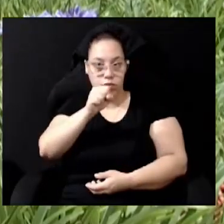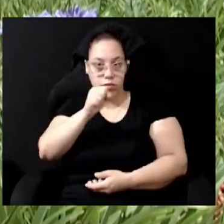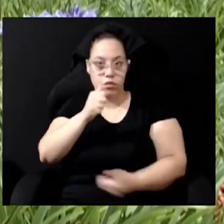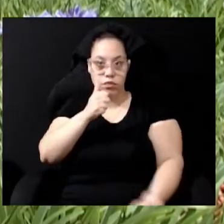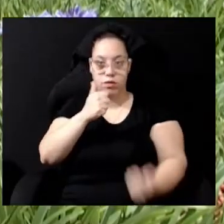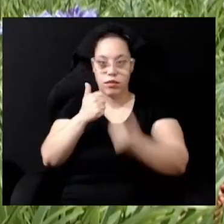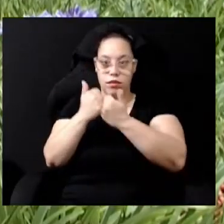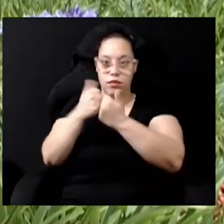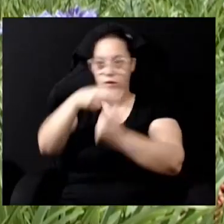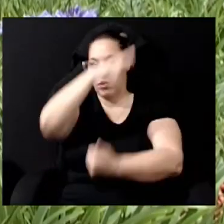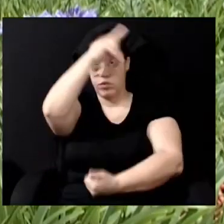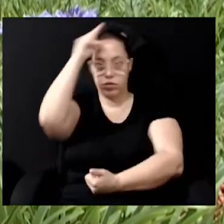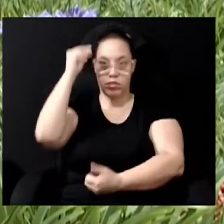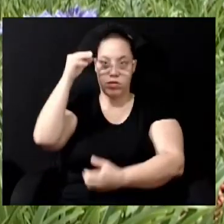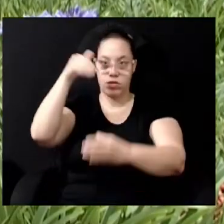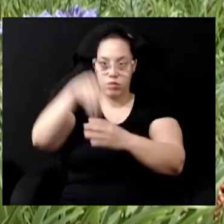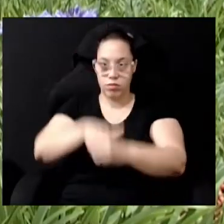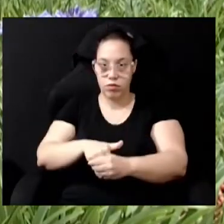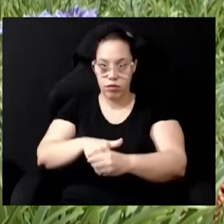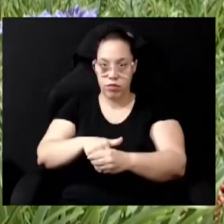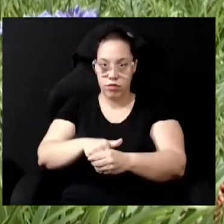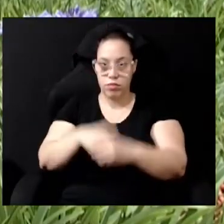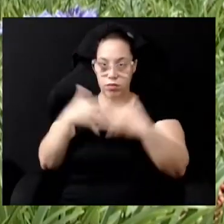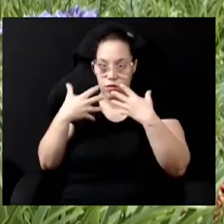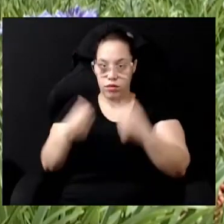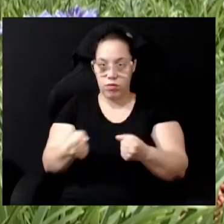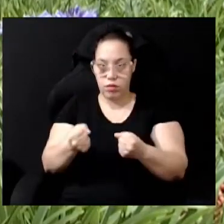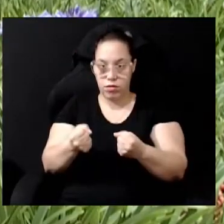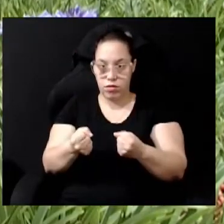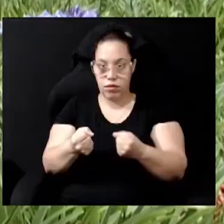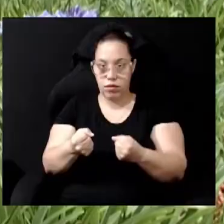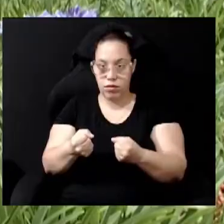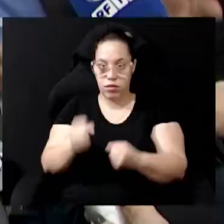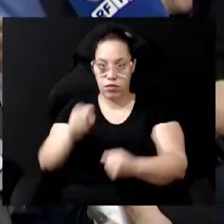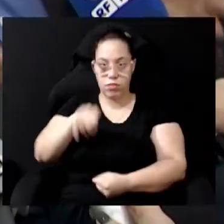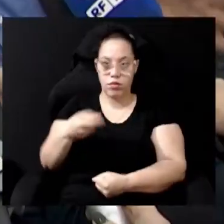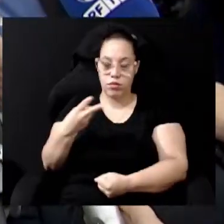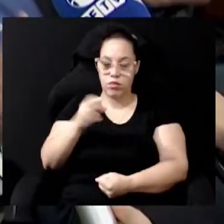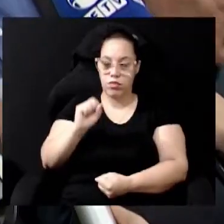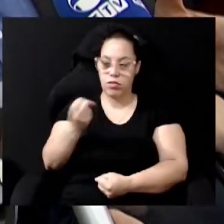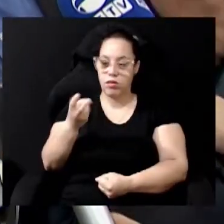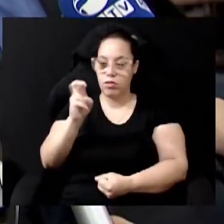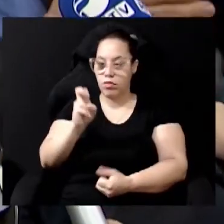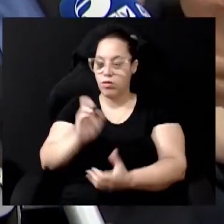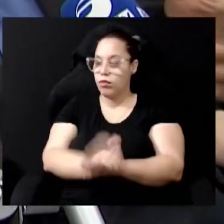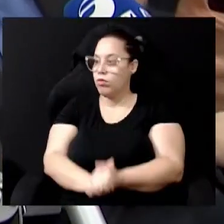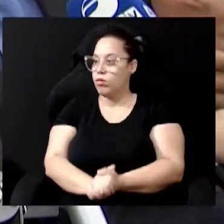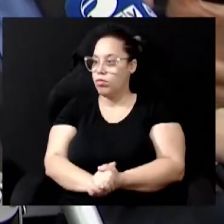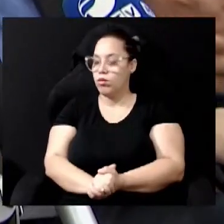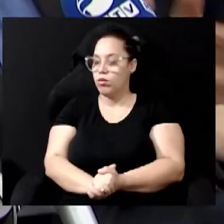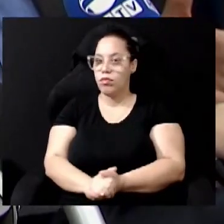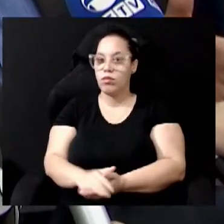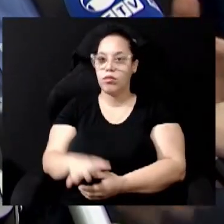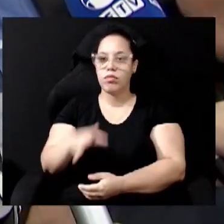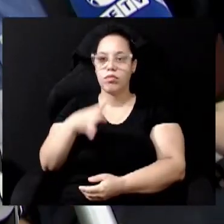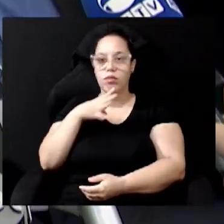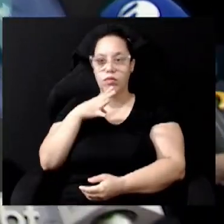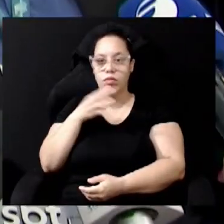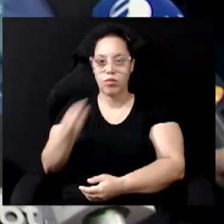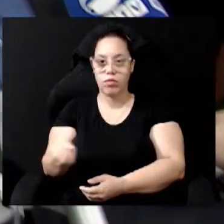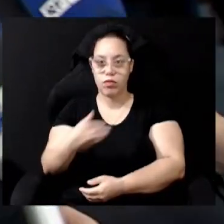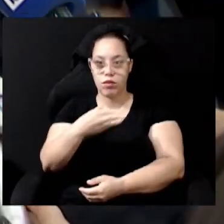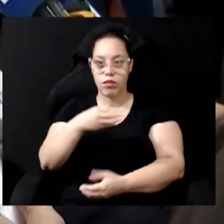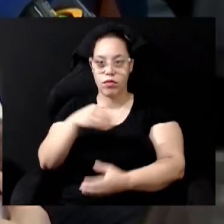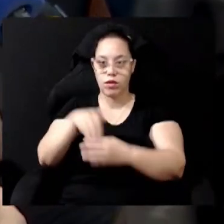prefeitos eleitos que devem assumir a gestão em janeiro de 2025. Dar conhecimento aos novos prefeitos e prefeitas do que